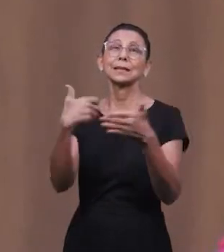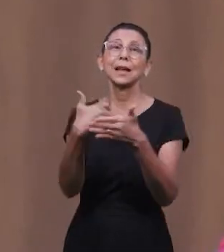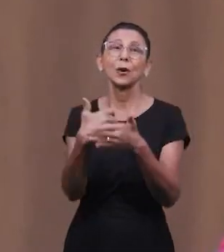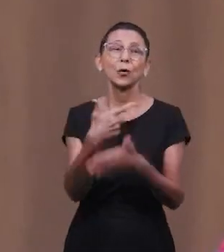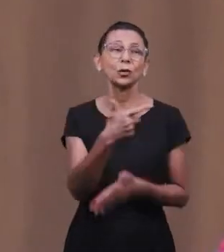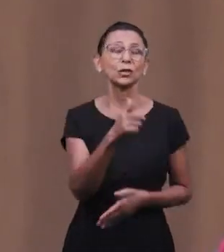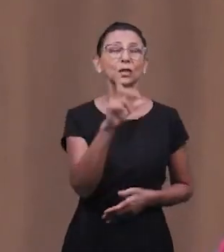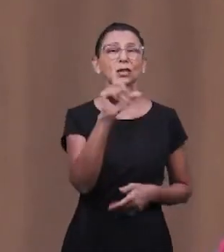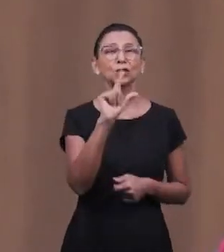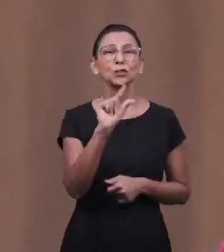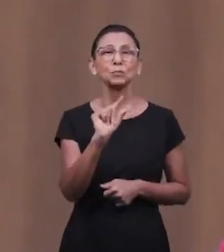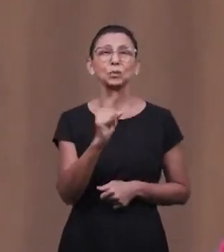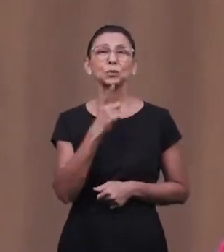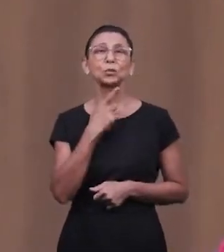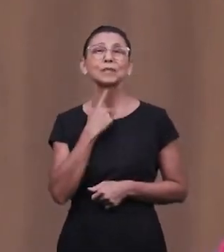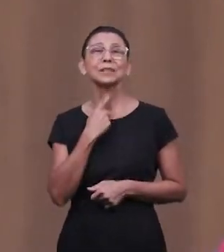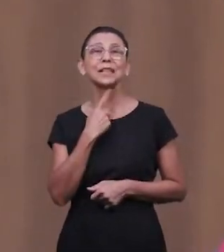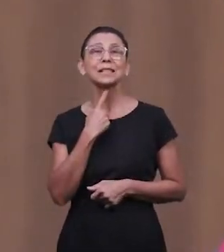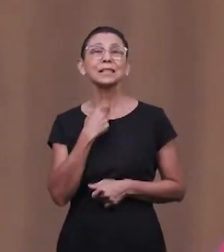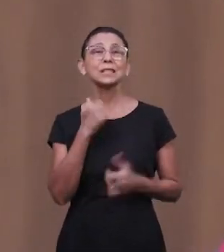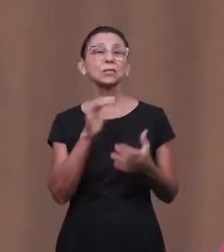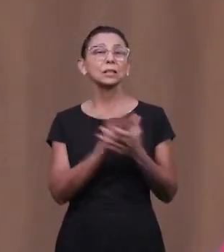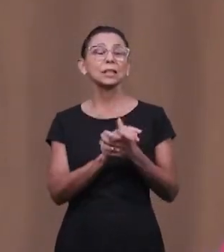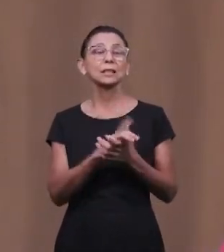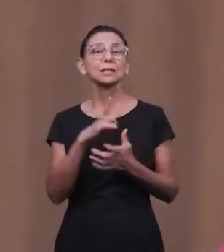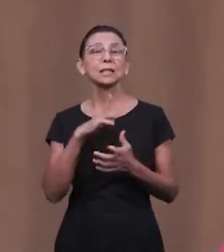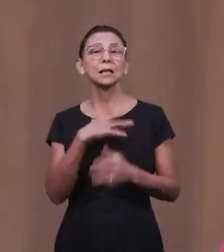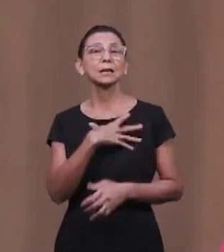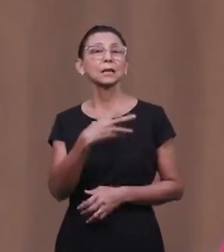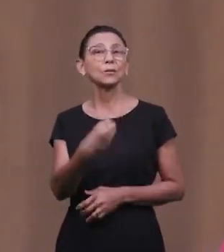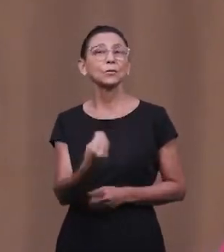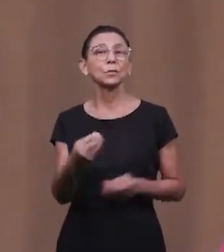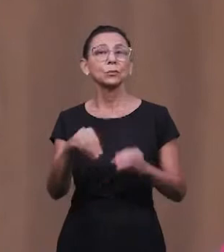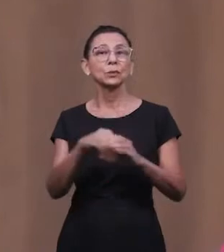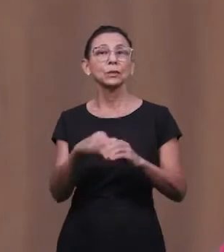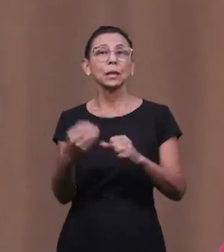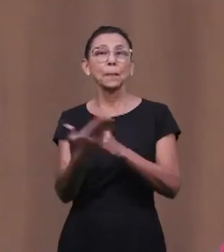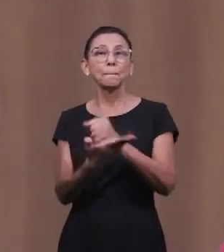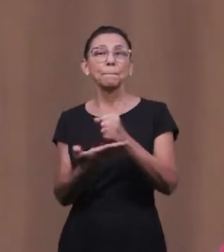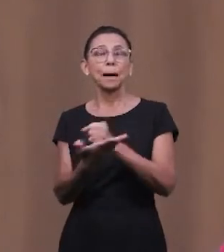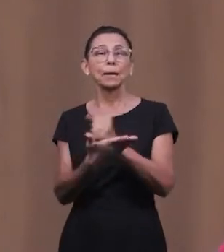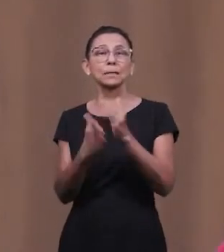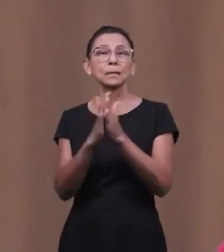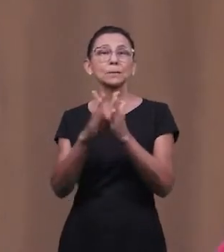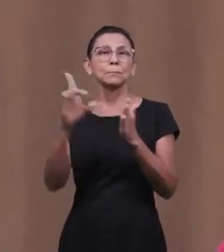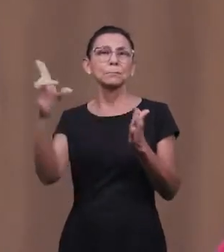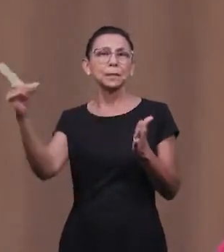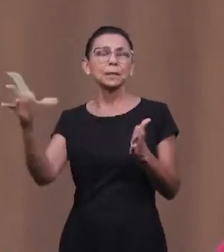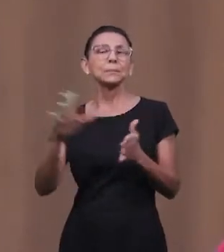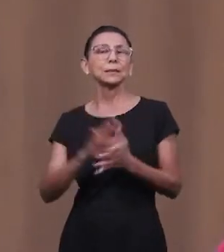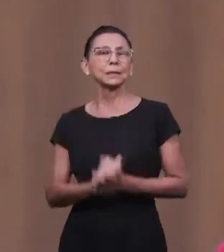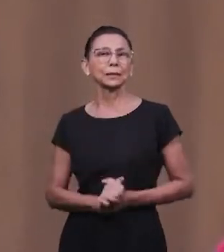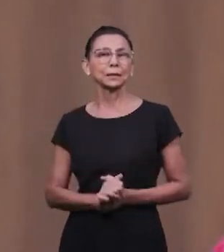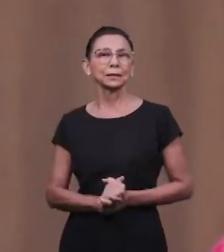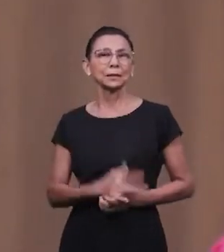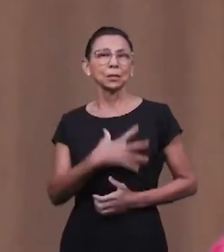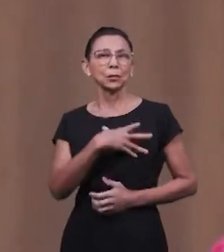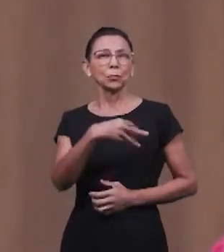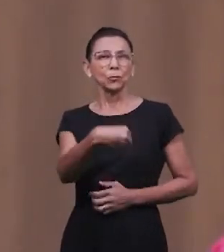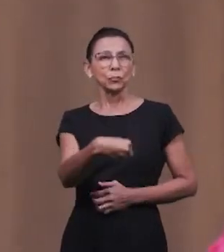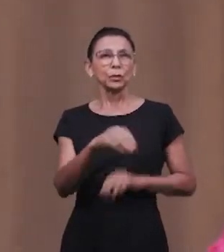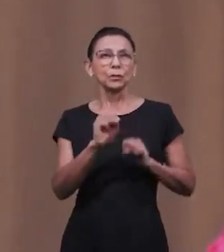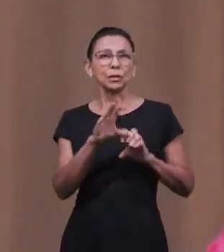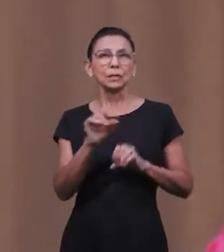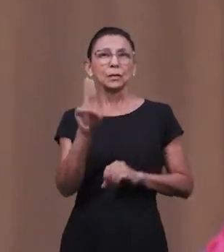de construir uma família com base bíblica, de construir uma educação para os filhos com base bíblica? Então,